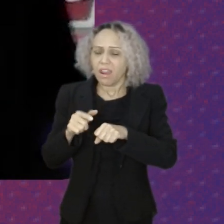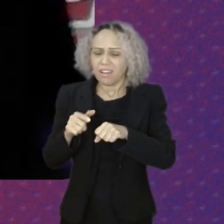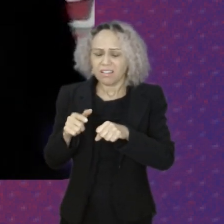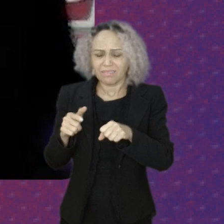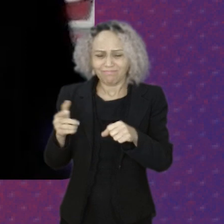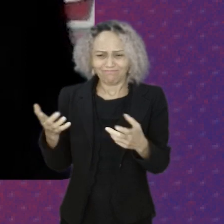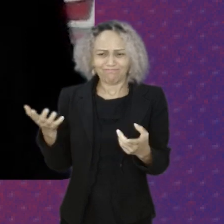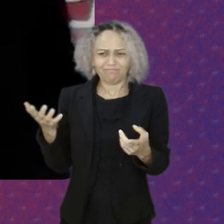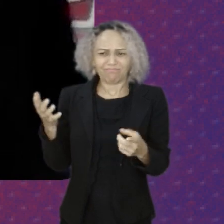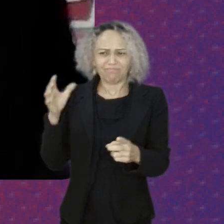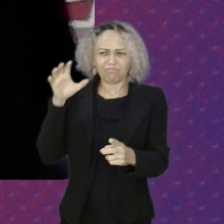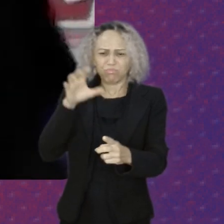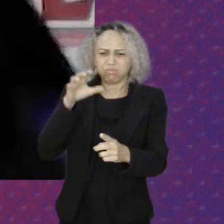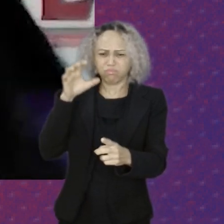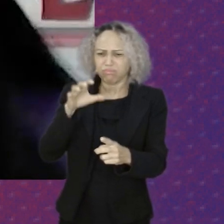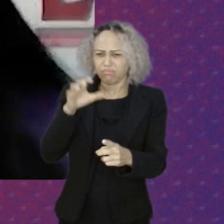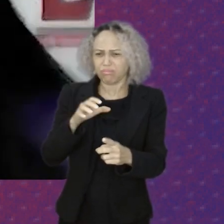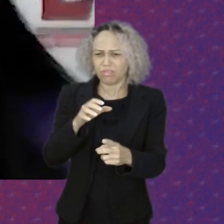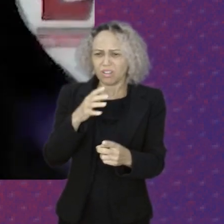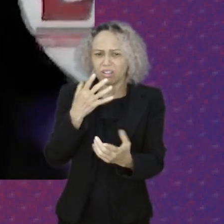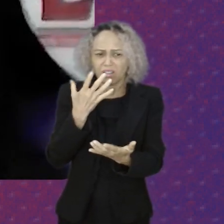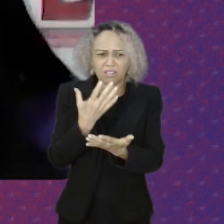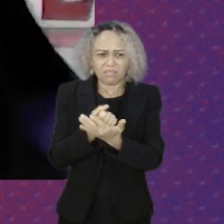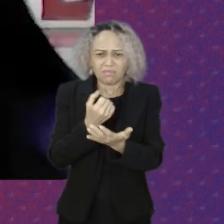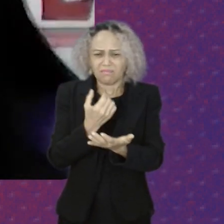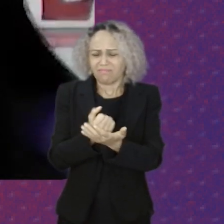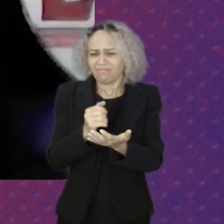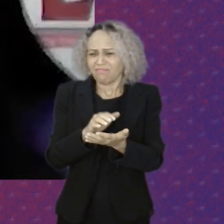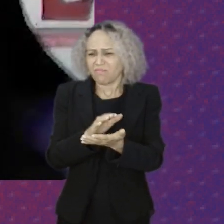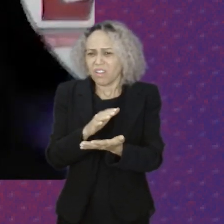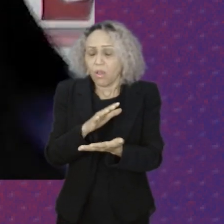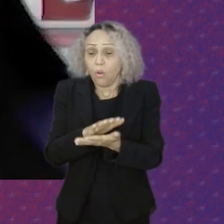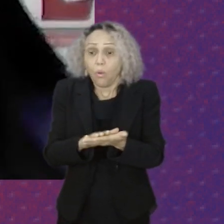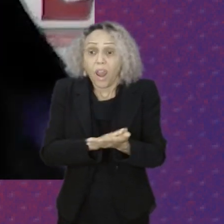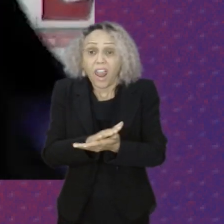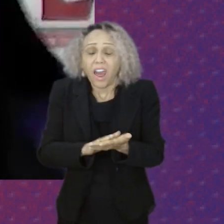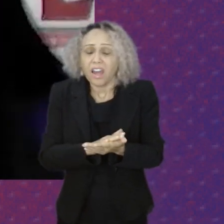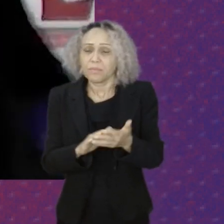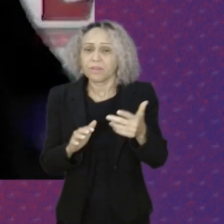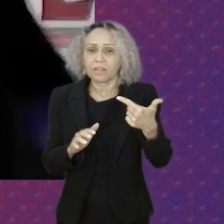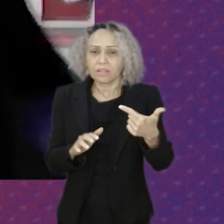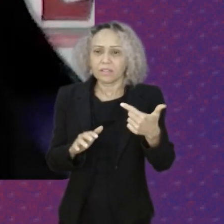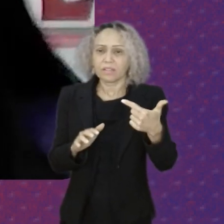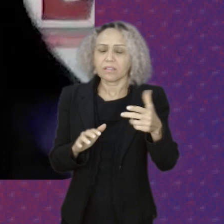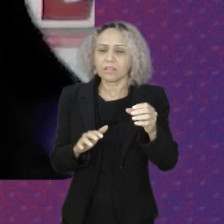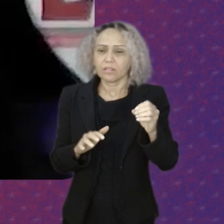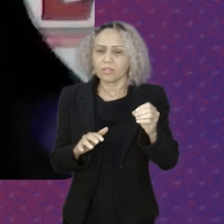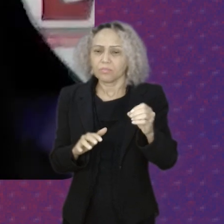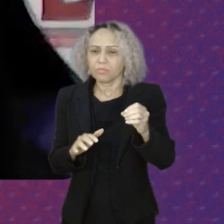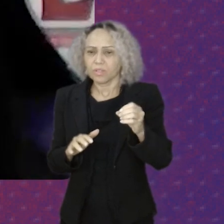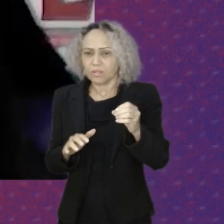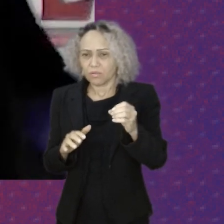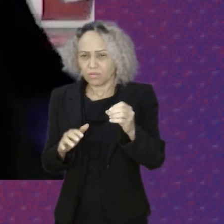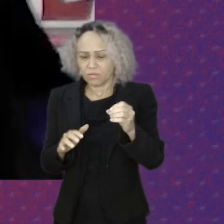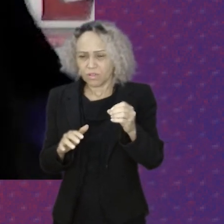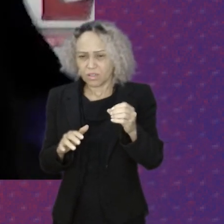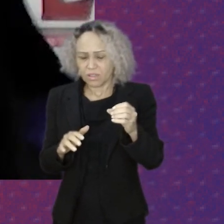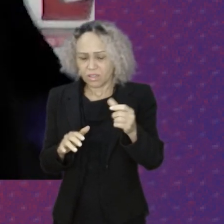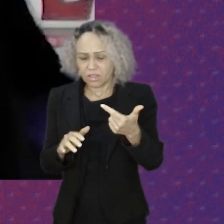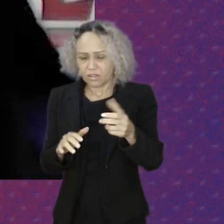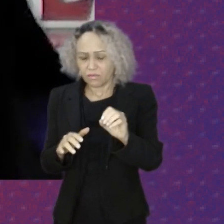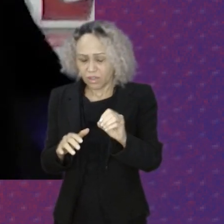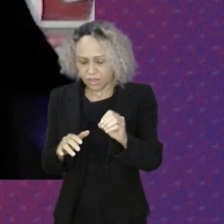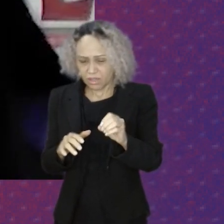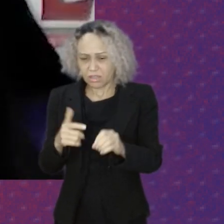analfabetismo funcional, aonde 2020, 2021 e parte de 2022, os filhos